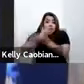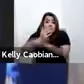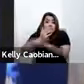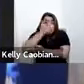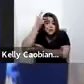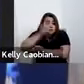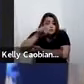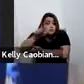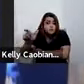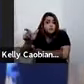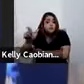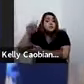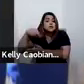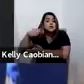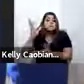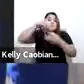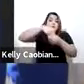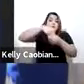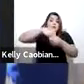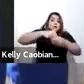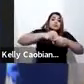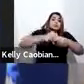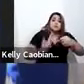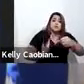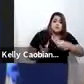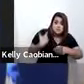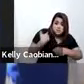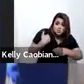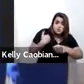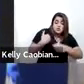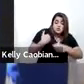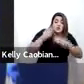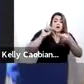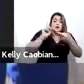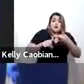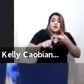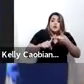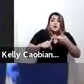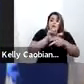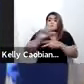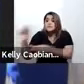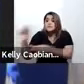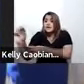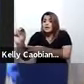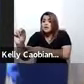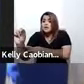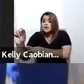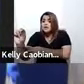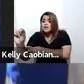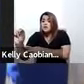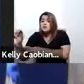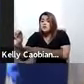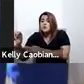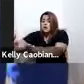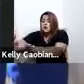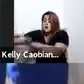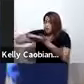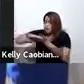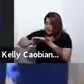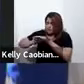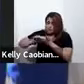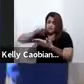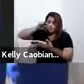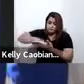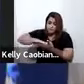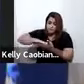companheiros que estavam na sala de cirurgia e, quando saíram da sala de cirurgia, receberam a